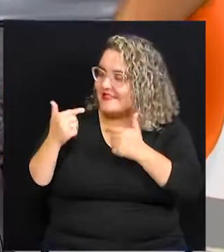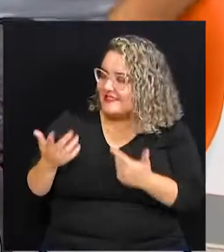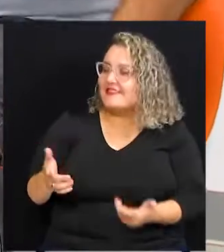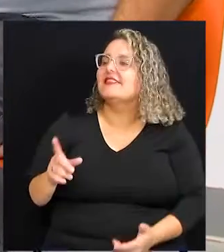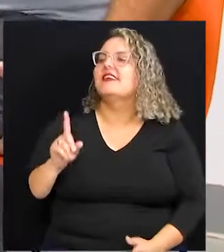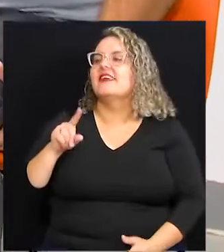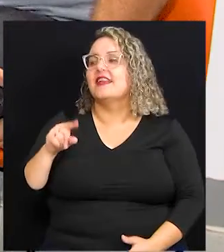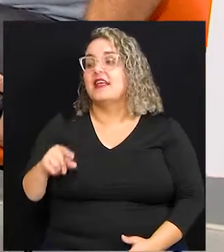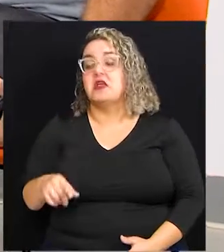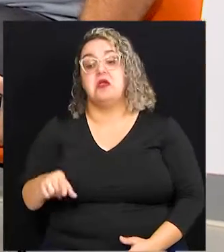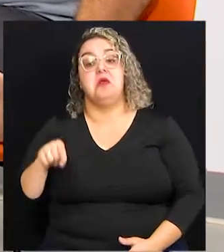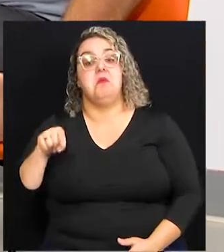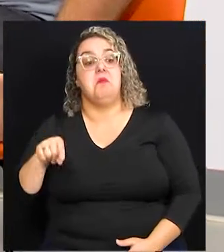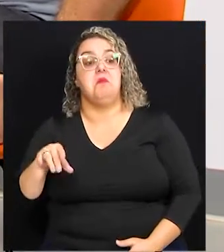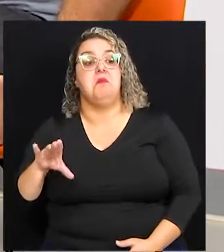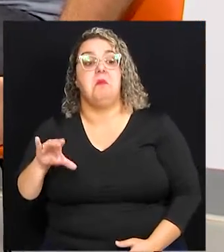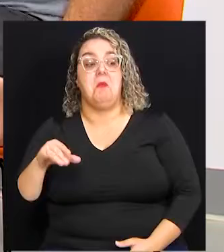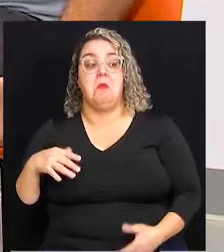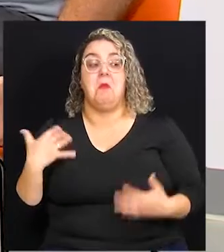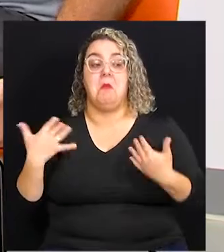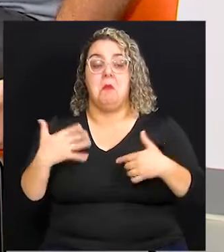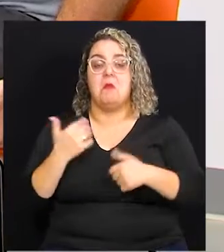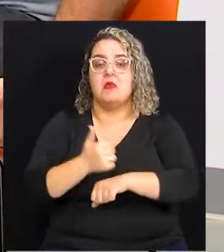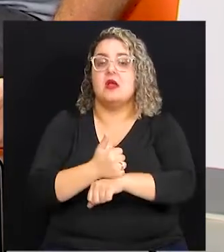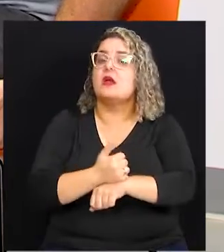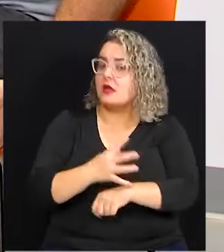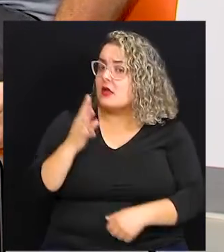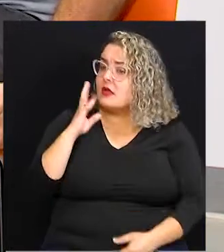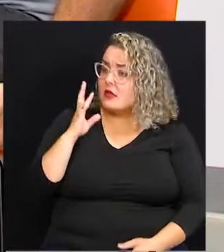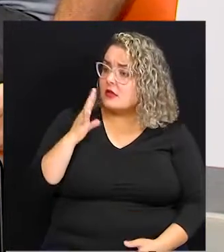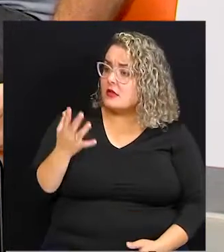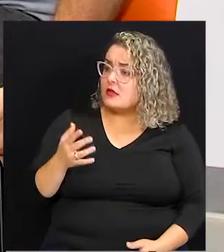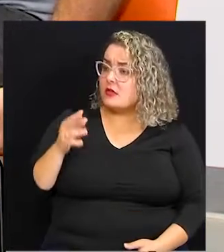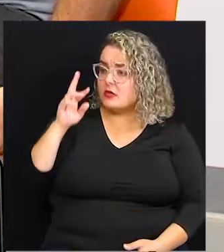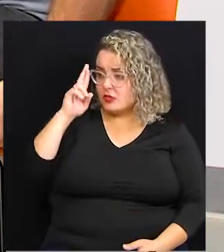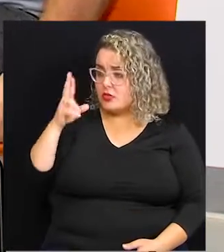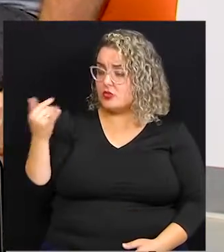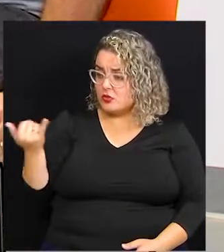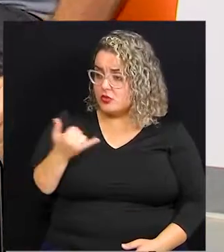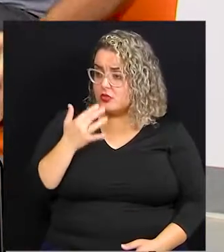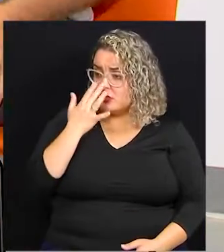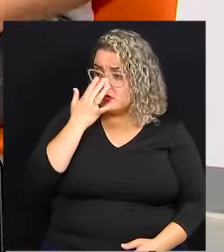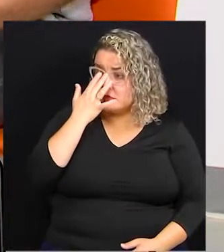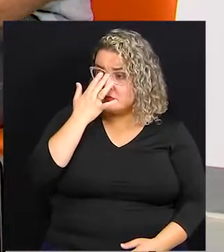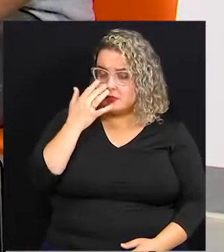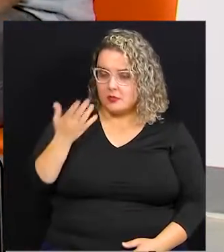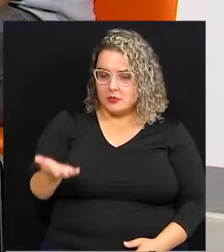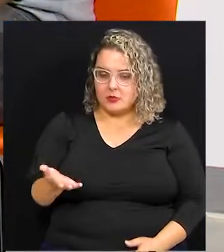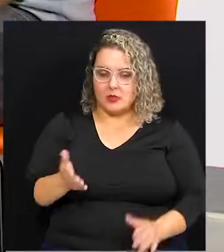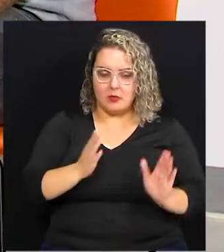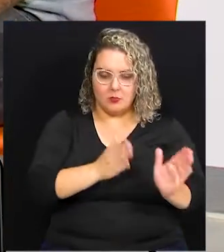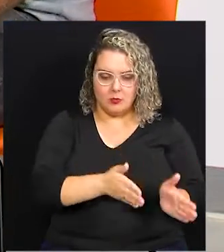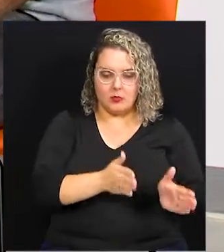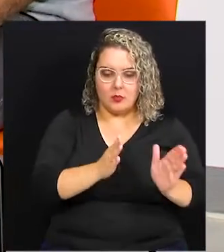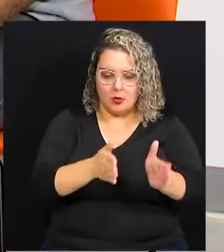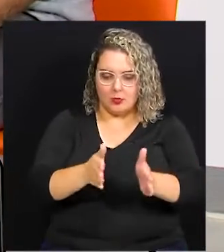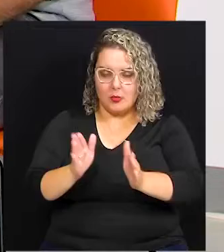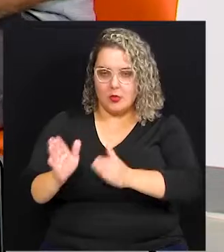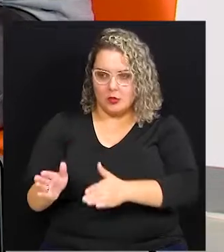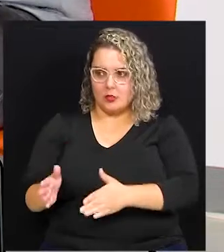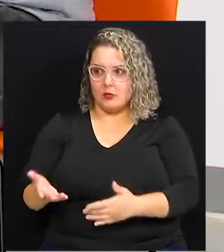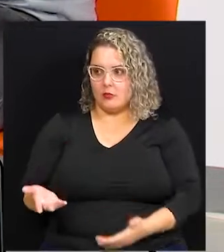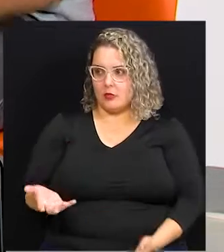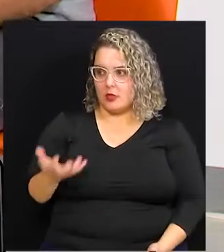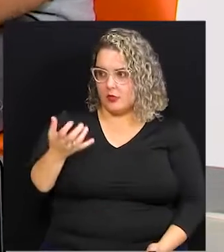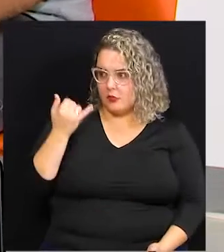é? Fulano é cientista, Beltrano é cientista. Muito legal, né? E o senhor estava falando a respeito que são etapas, não é?